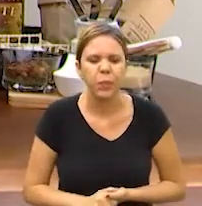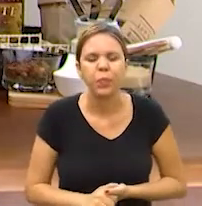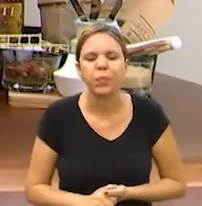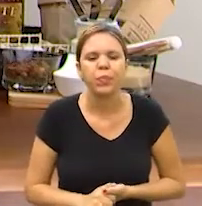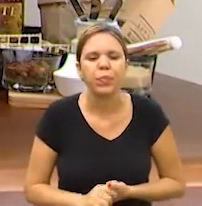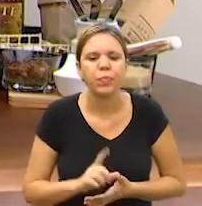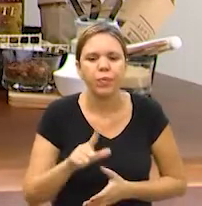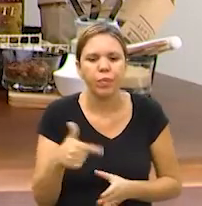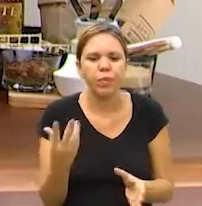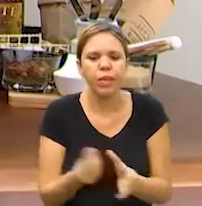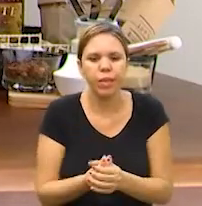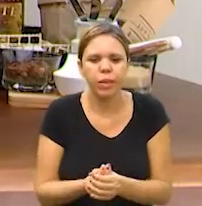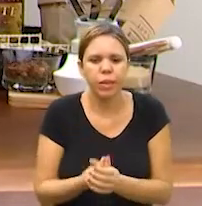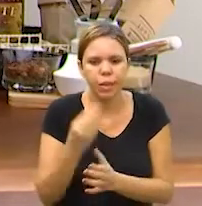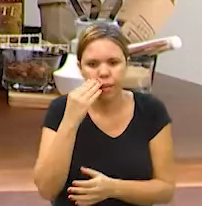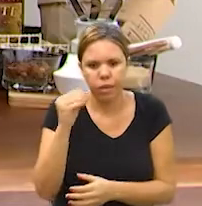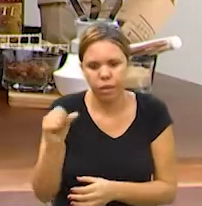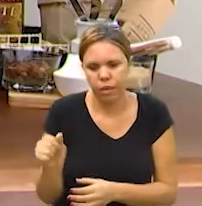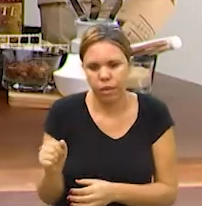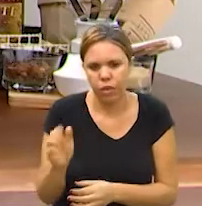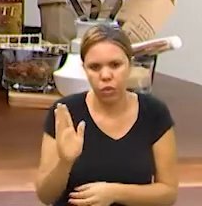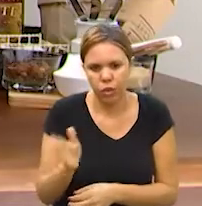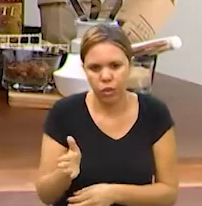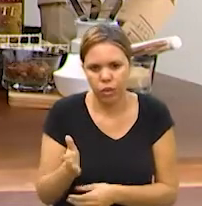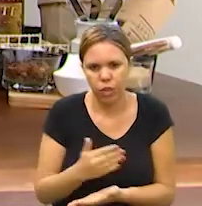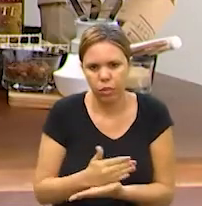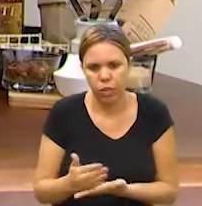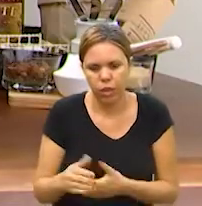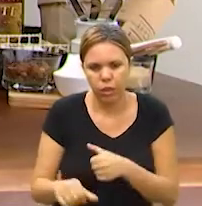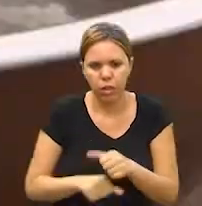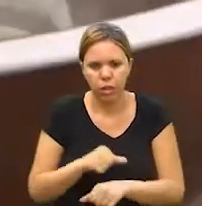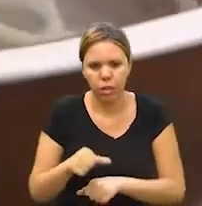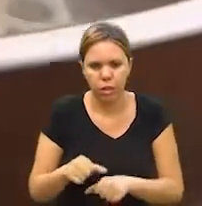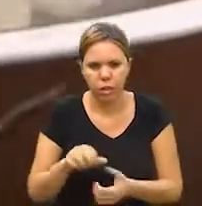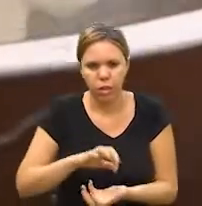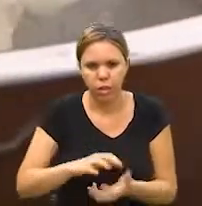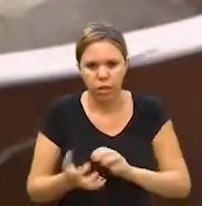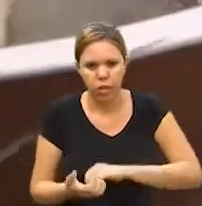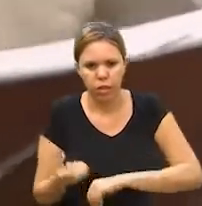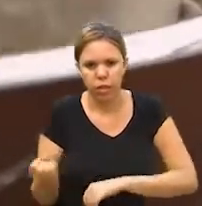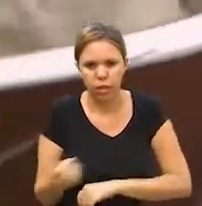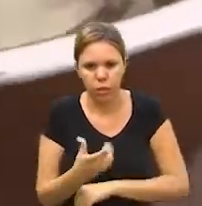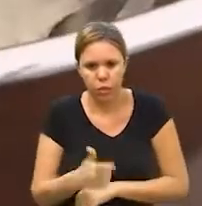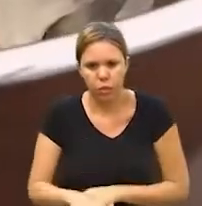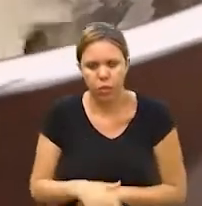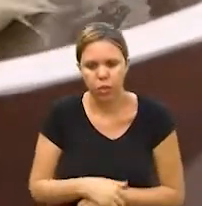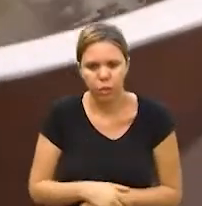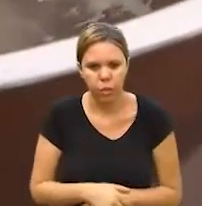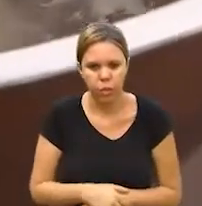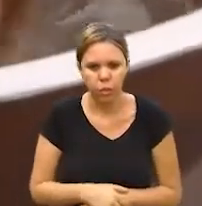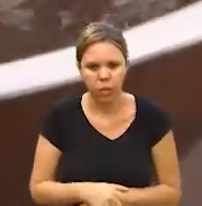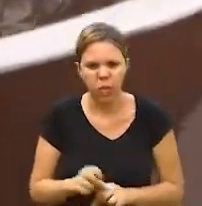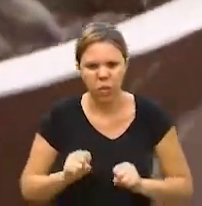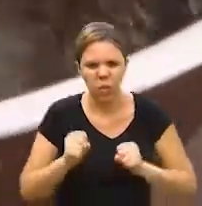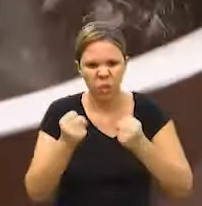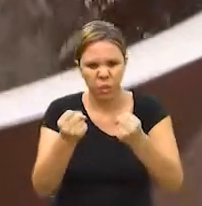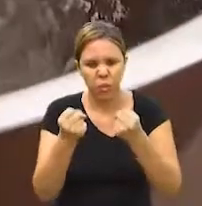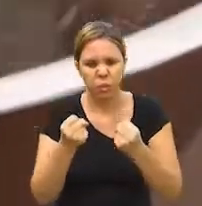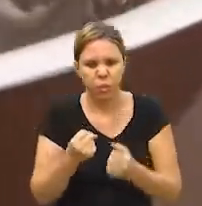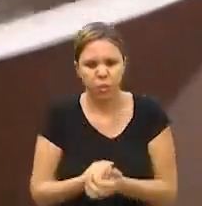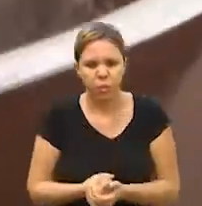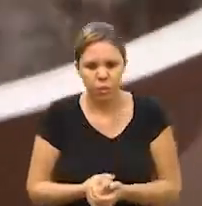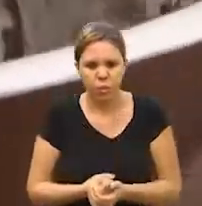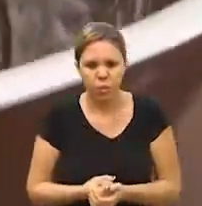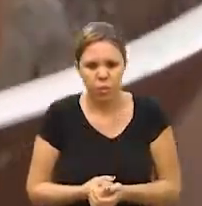aí a gente coloca depois o sal e o sal já vai começar a mudar a textura da massa novamente. Que ele fortalece o